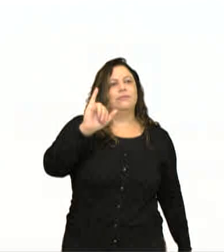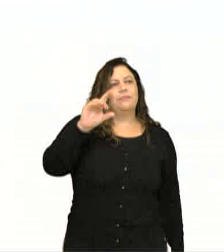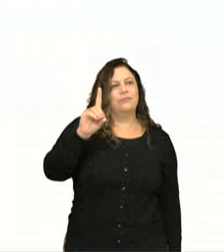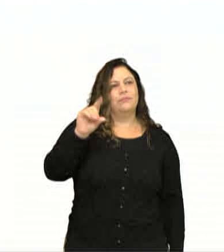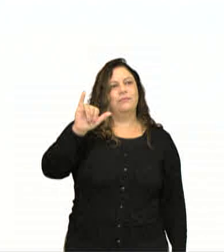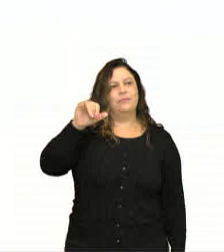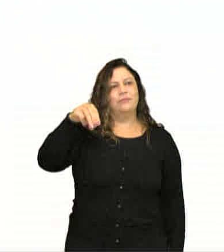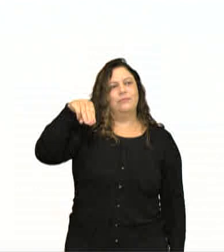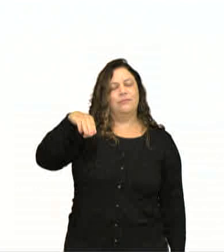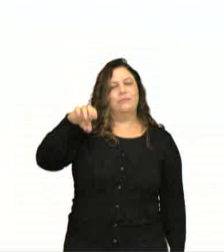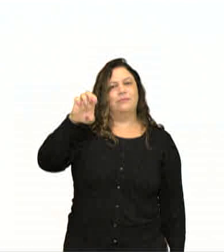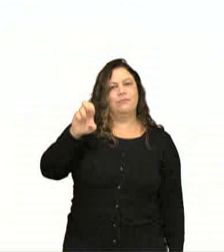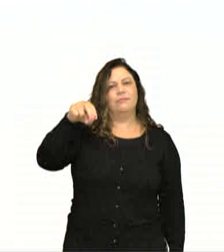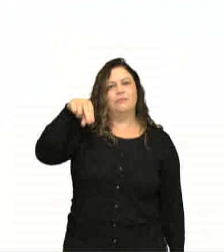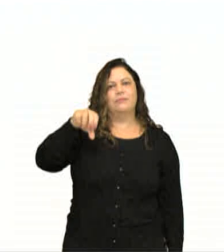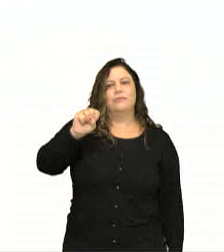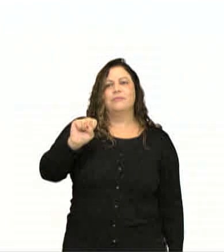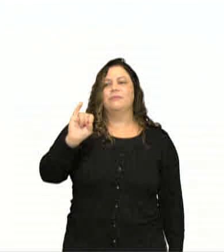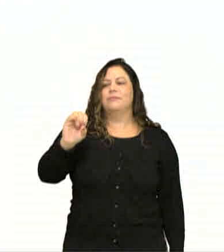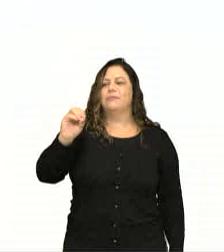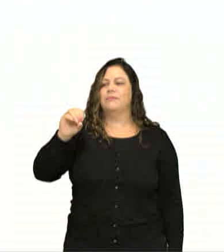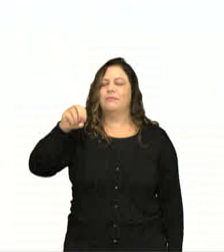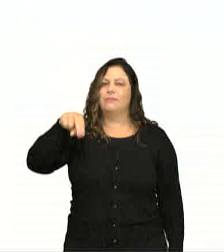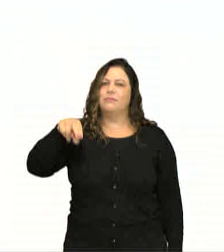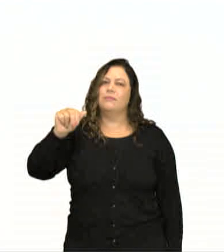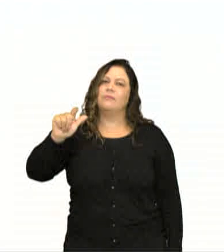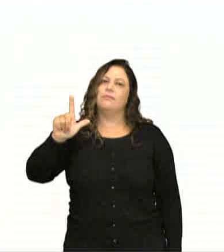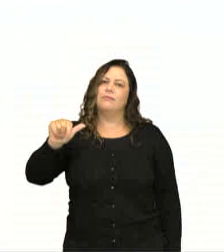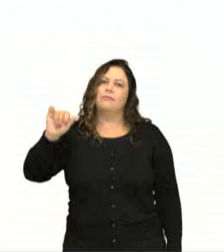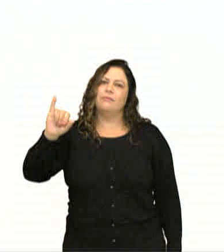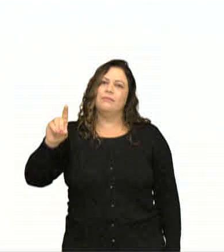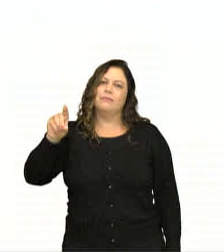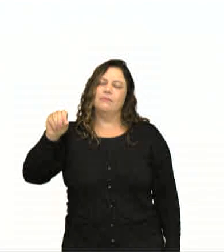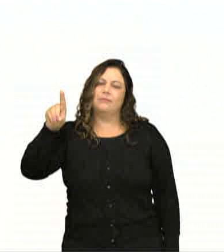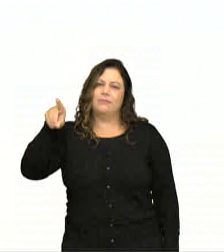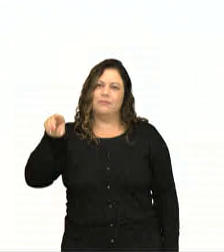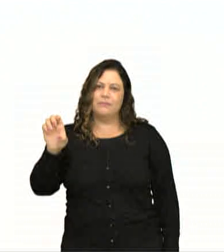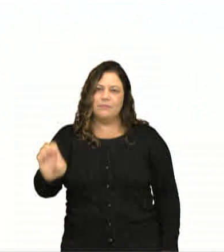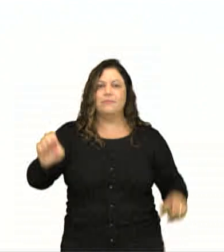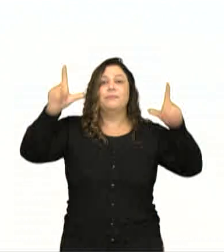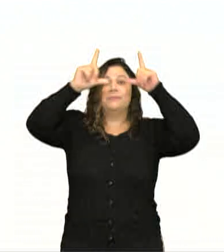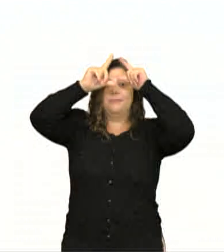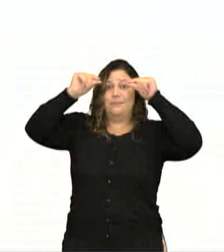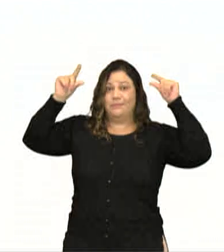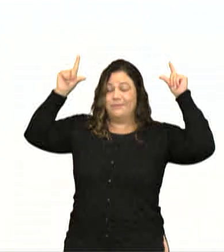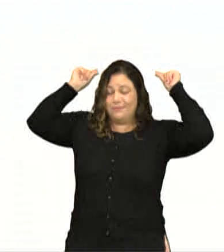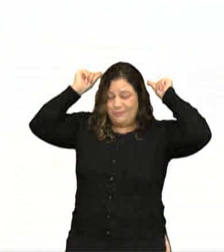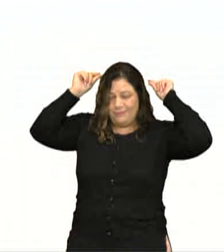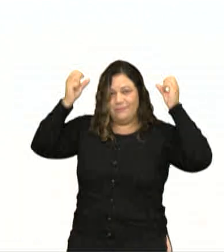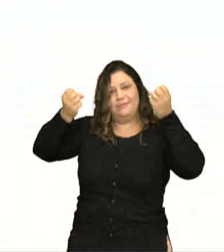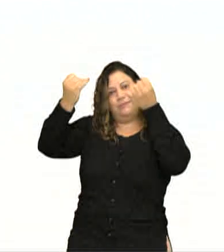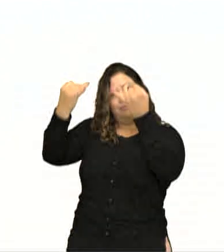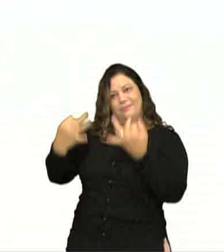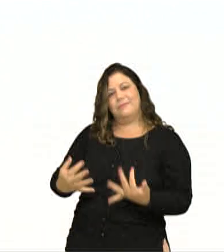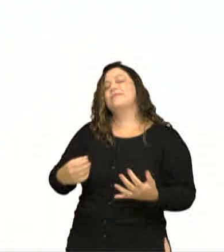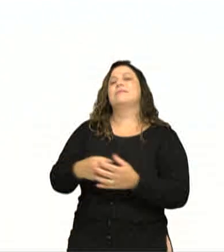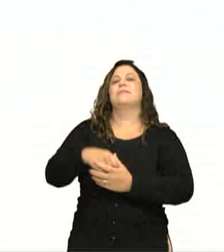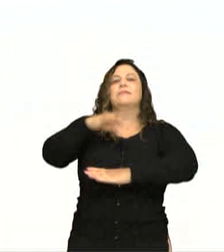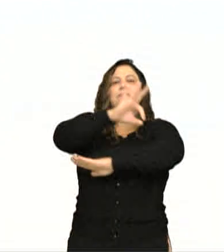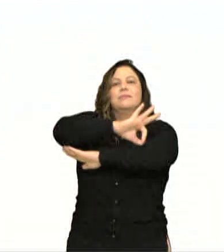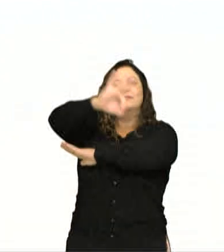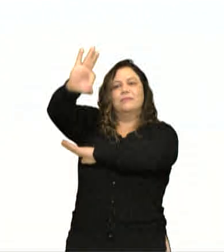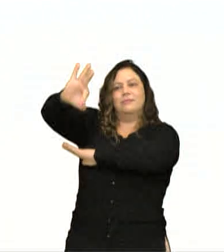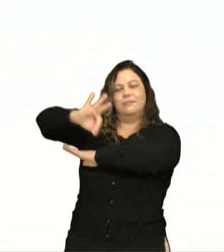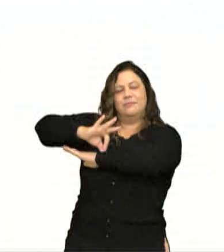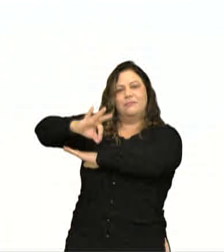Tridimensionalidade, né, na arte grega. Então, antes de estudarmos sobre as esculturas gregas, não podemos deixar de falar da arquitetura, que também é uma